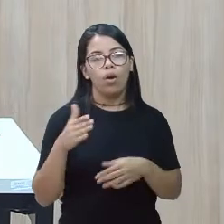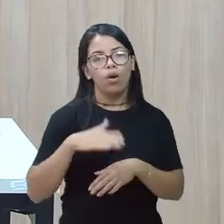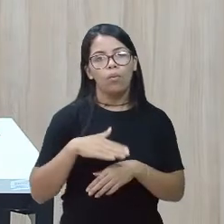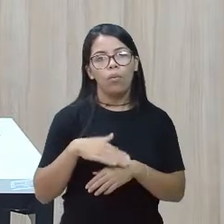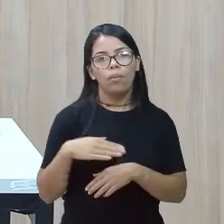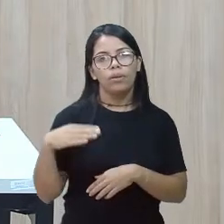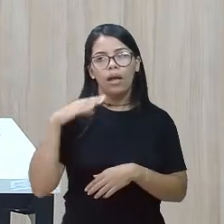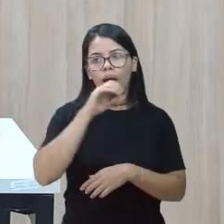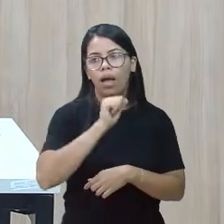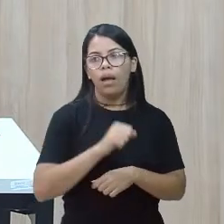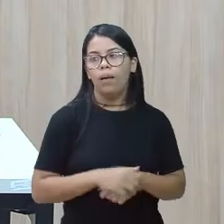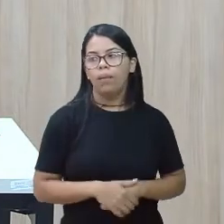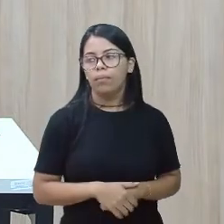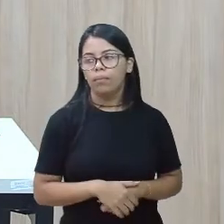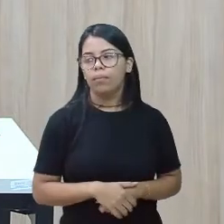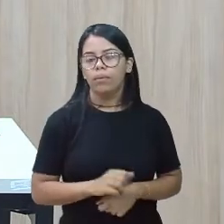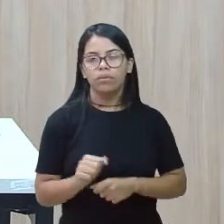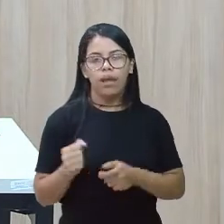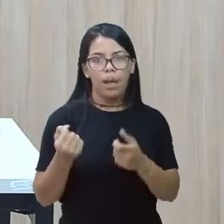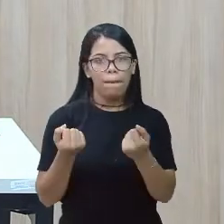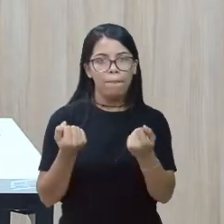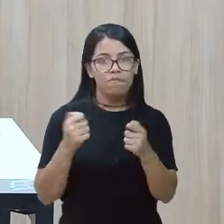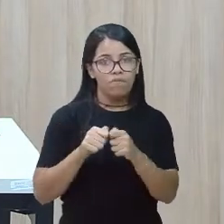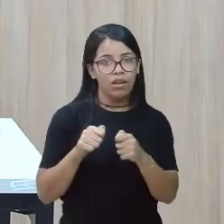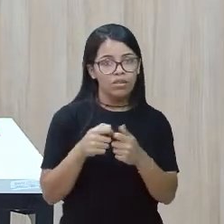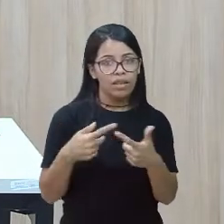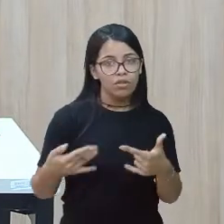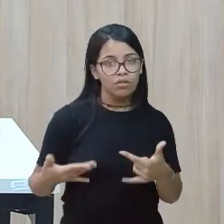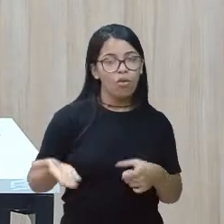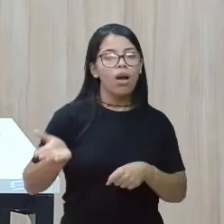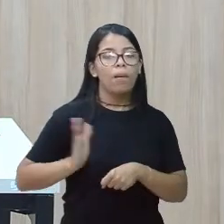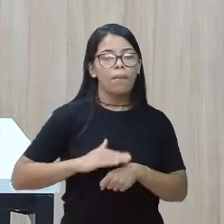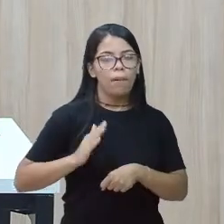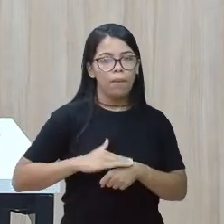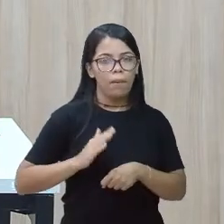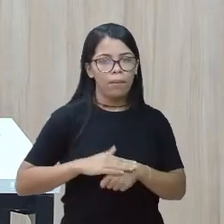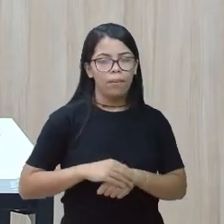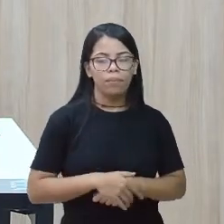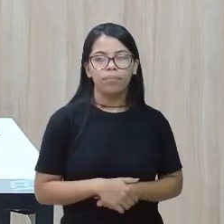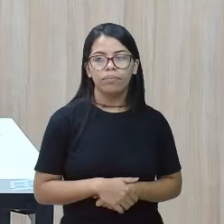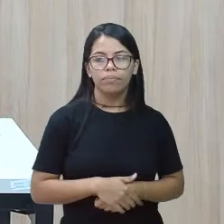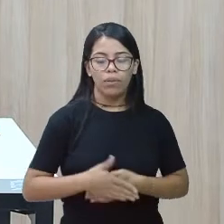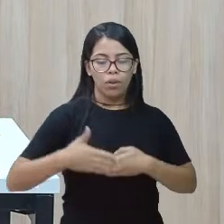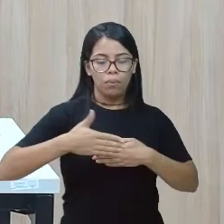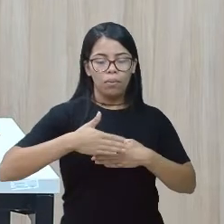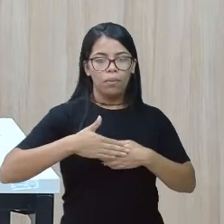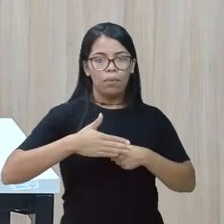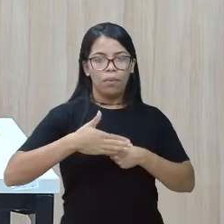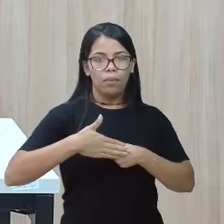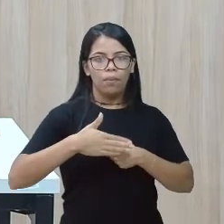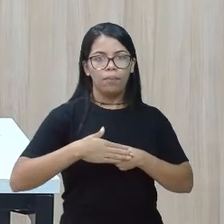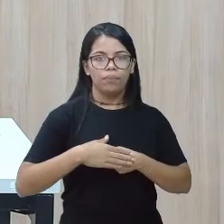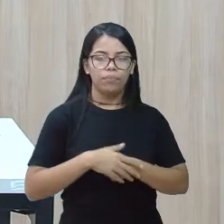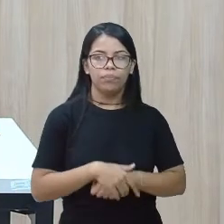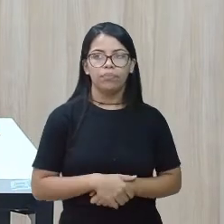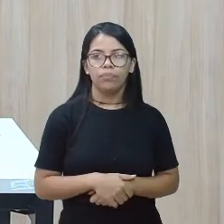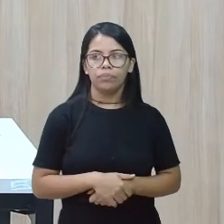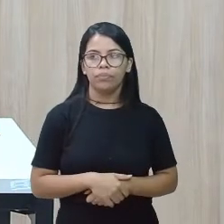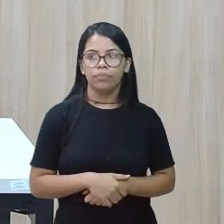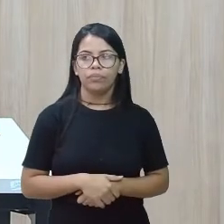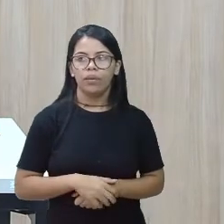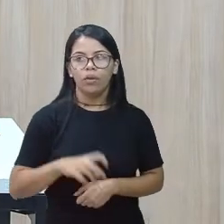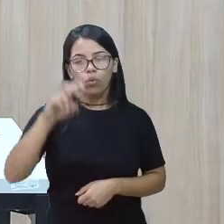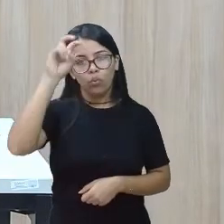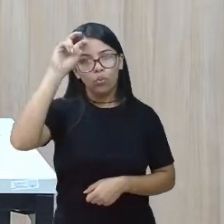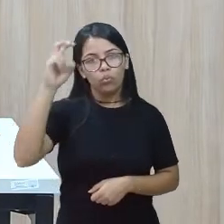gente, rapidinho, na hora da mão na massa, na hora da cultura maker, né? Então, eu vou colocar para vocês o que é que nós vamos fazer. Então,